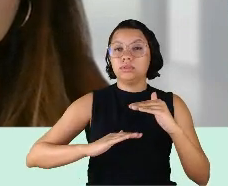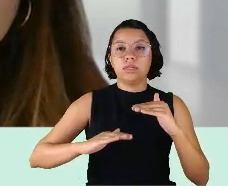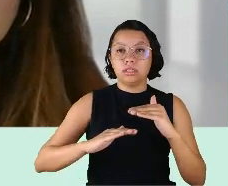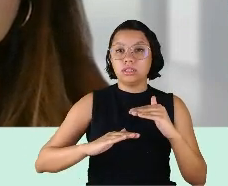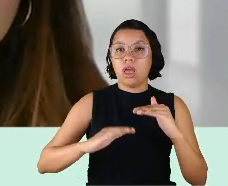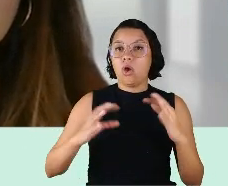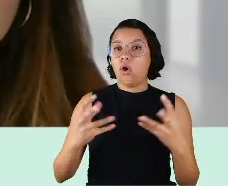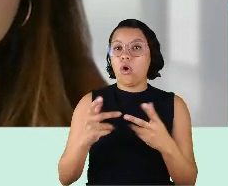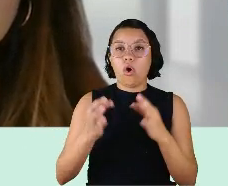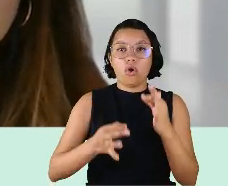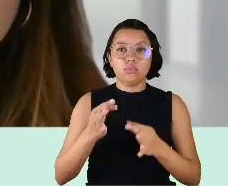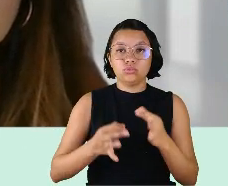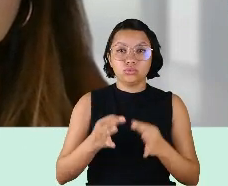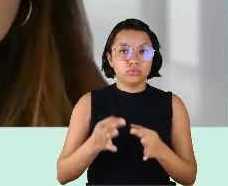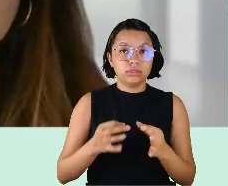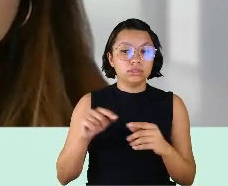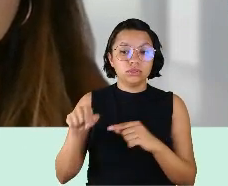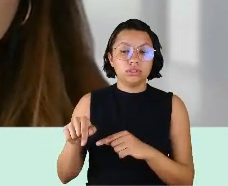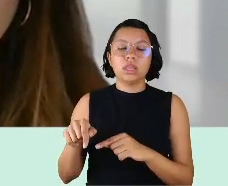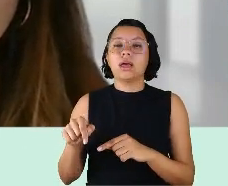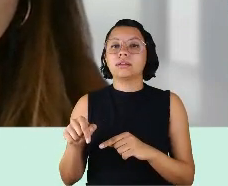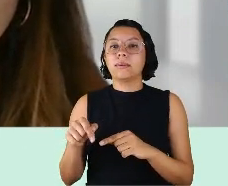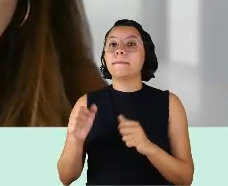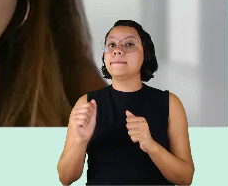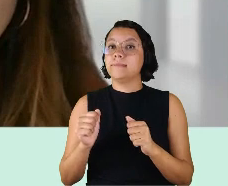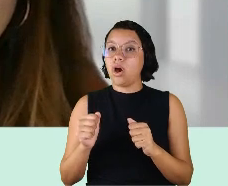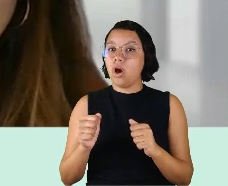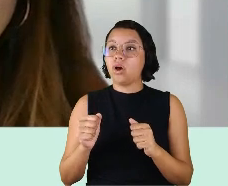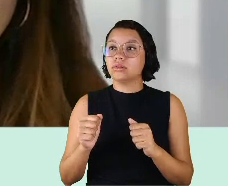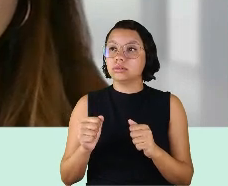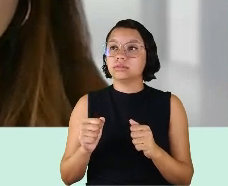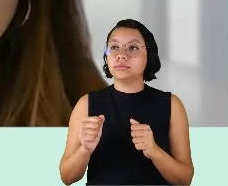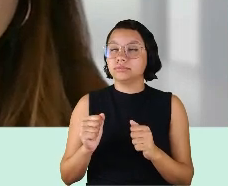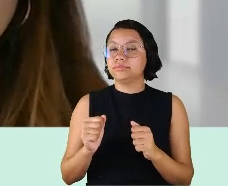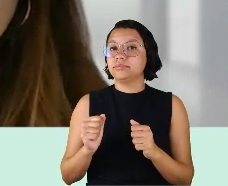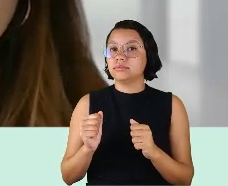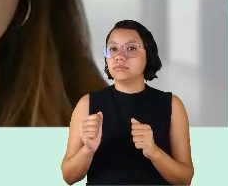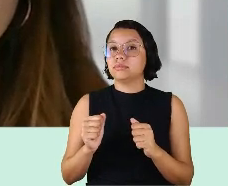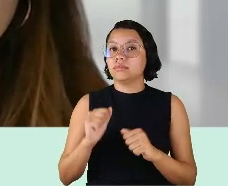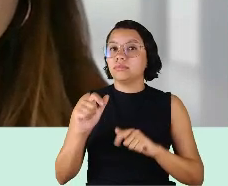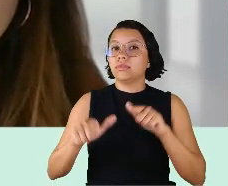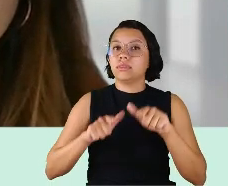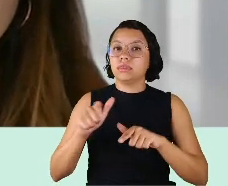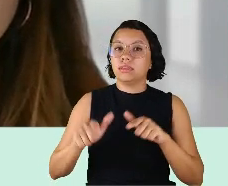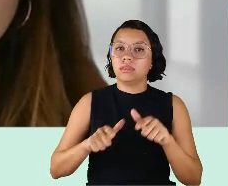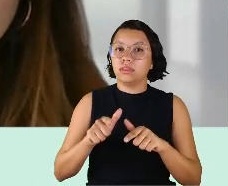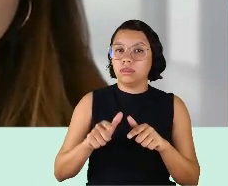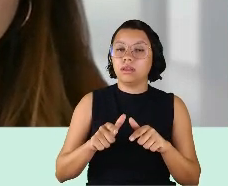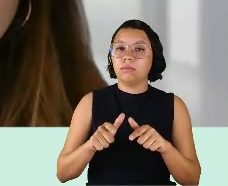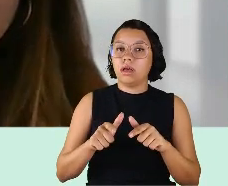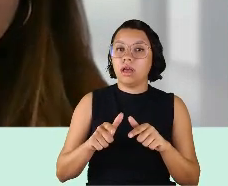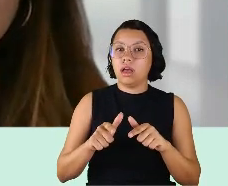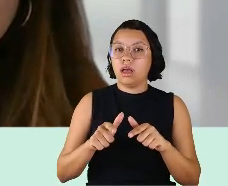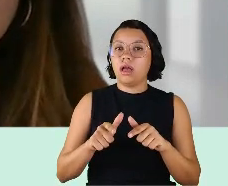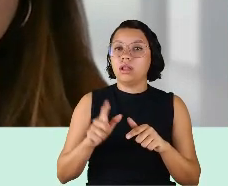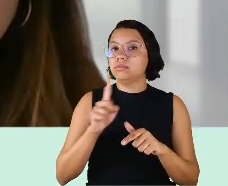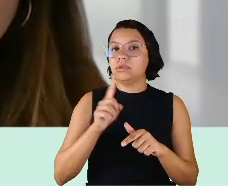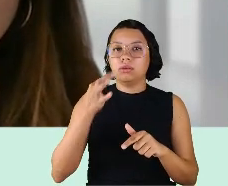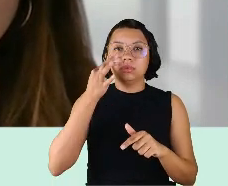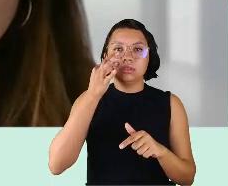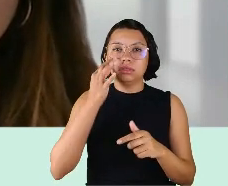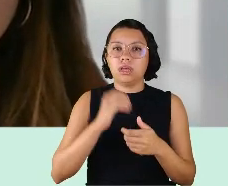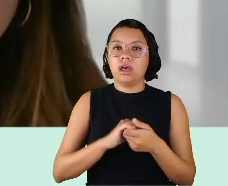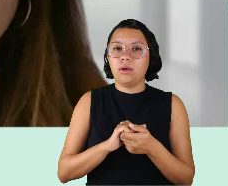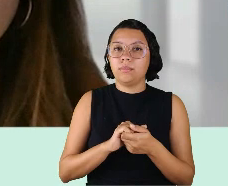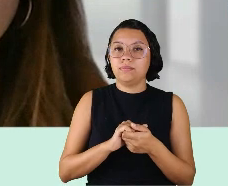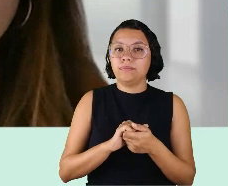subseção, dos juízes lotados na subseção, podem estar no regime de trabalho não